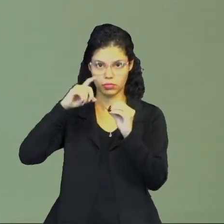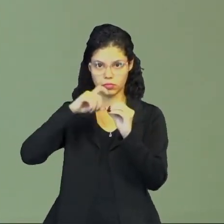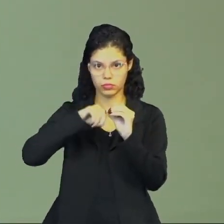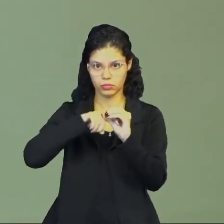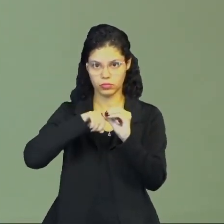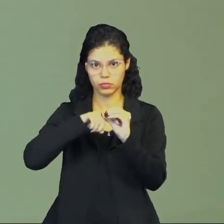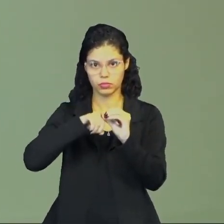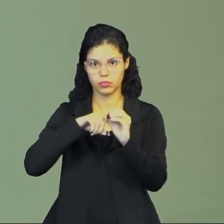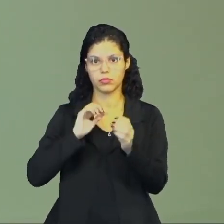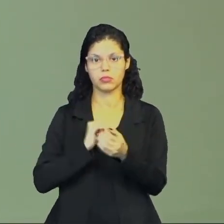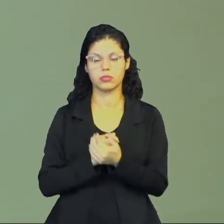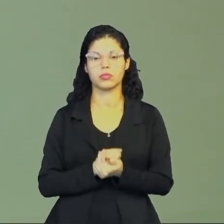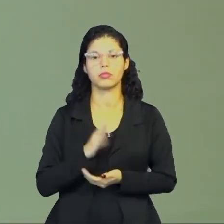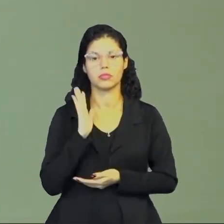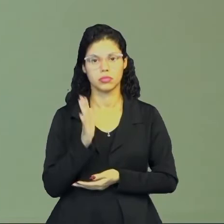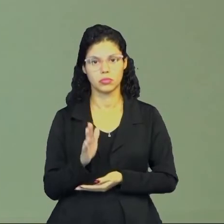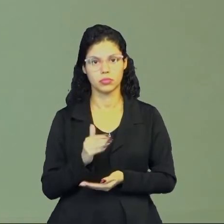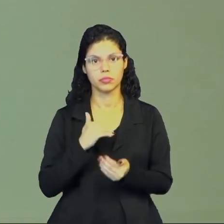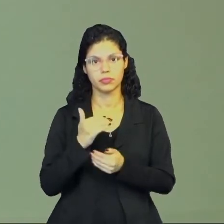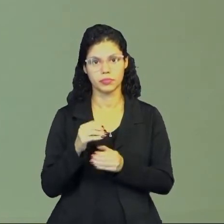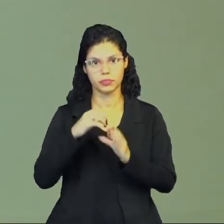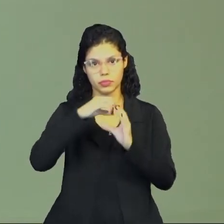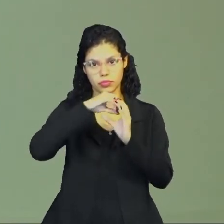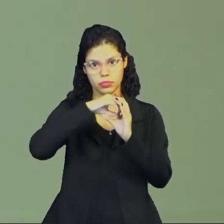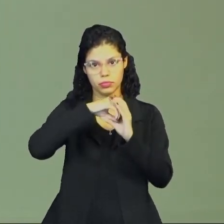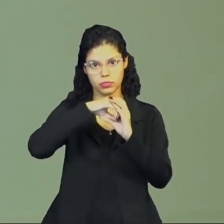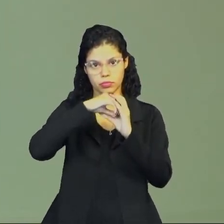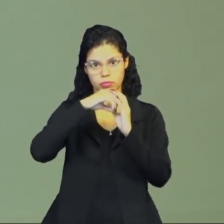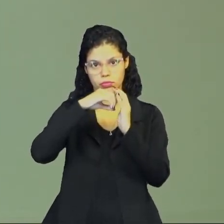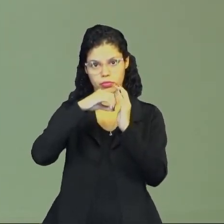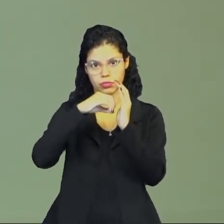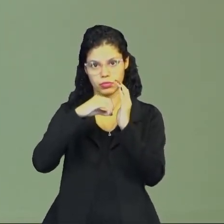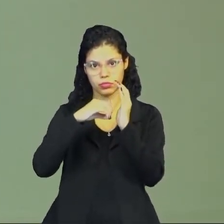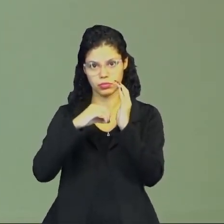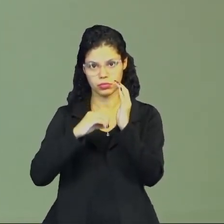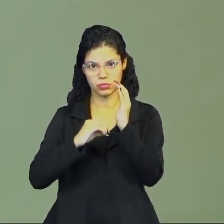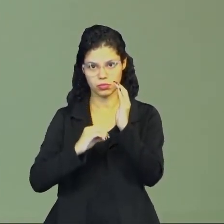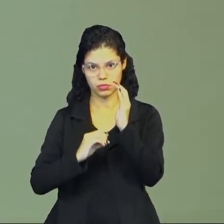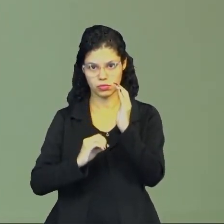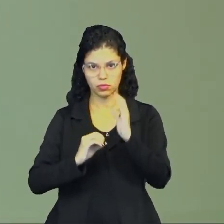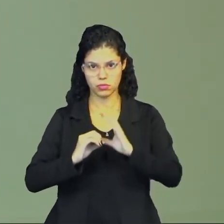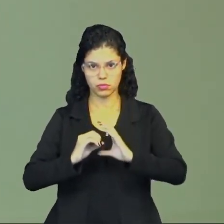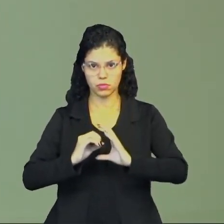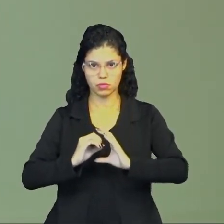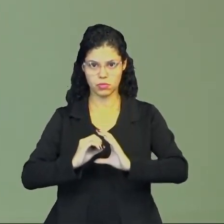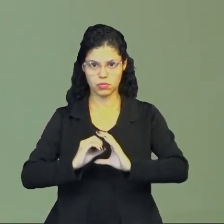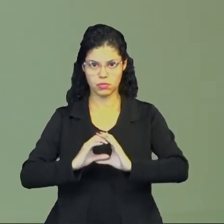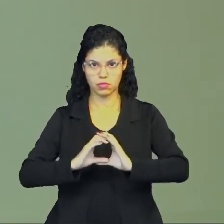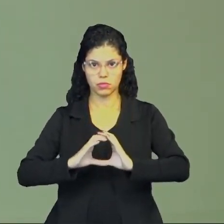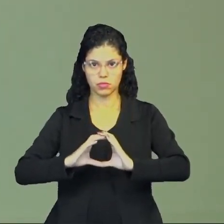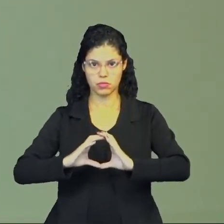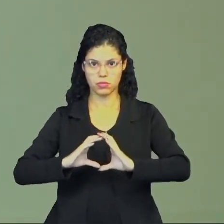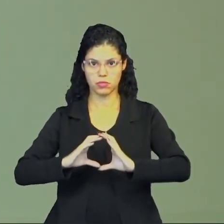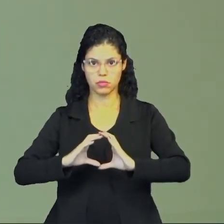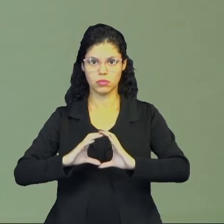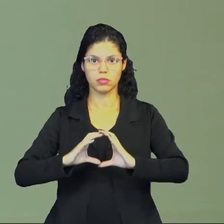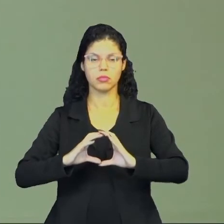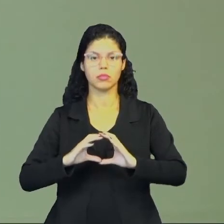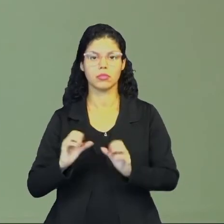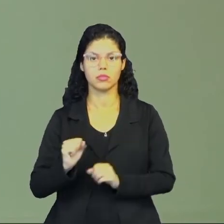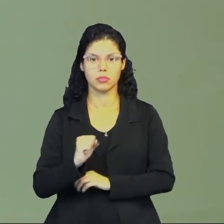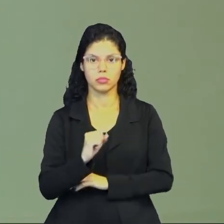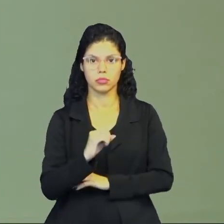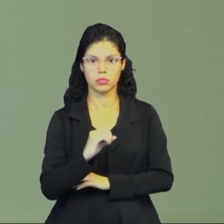mesmo processo já fecundado, descendo, multiplicando células, e vai descer até a parede do endométrio, onde lá ele vai